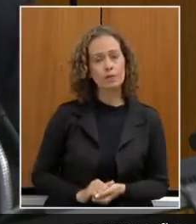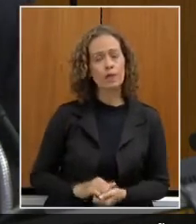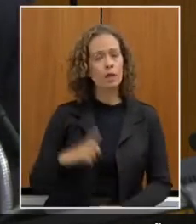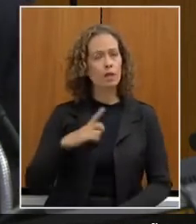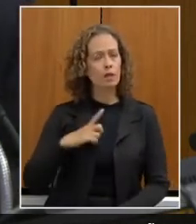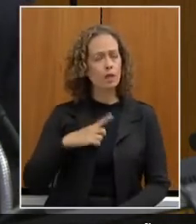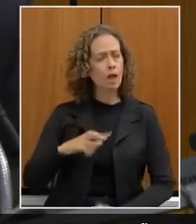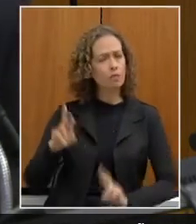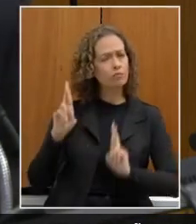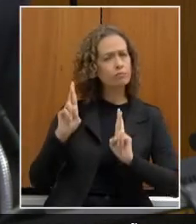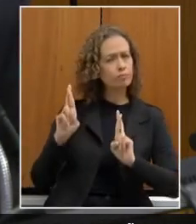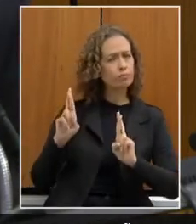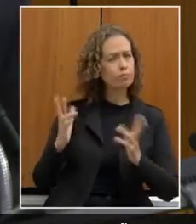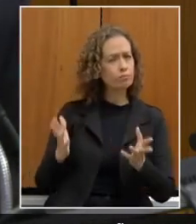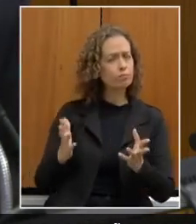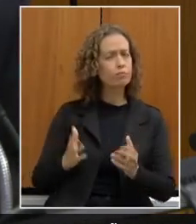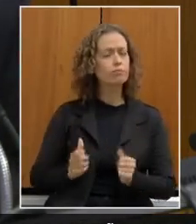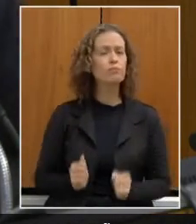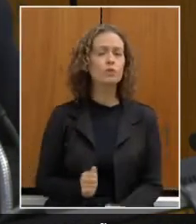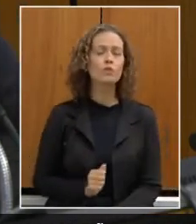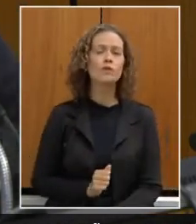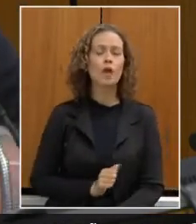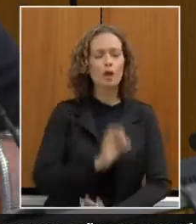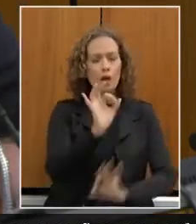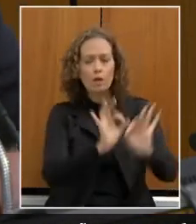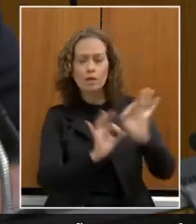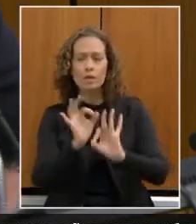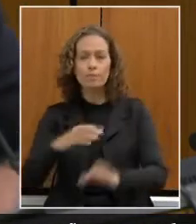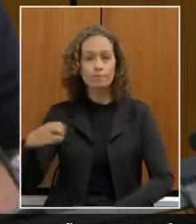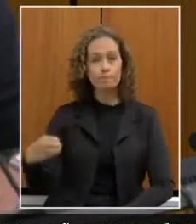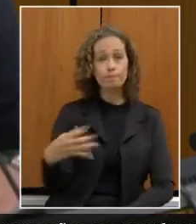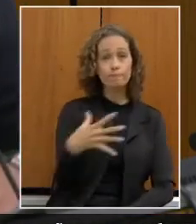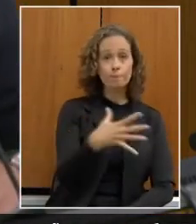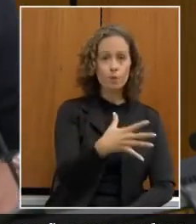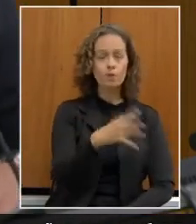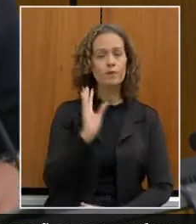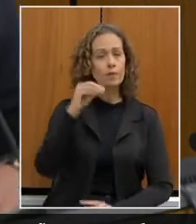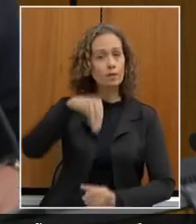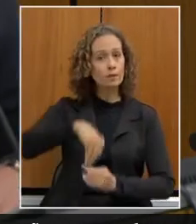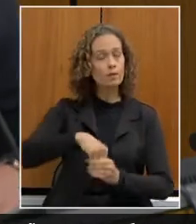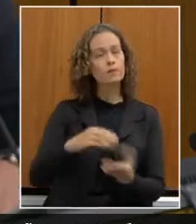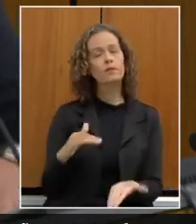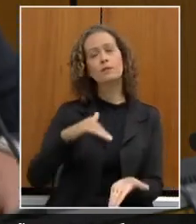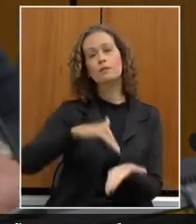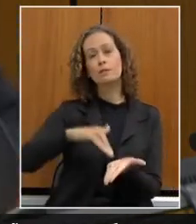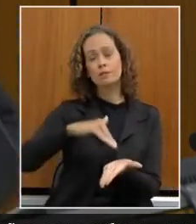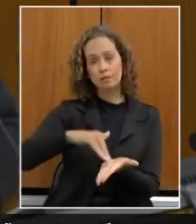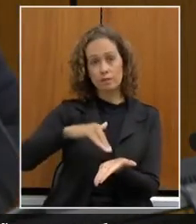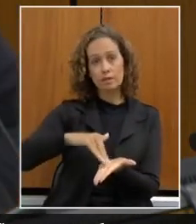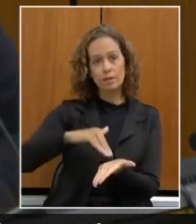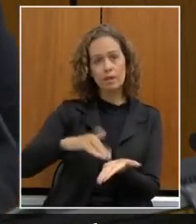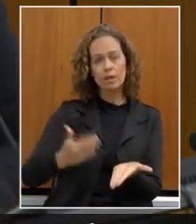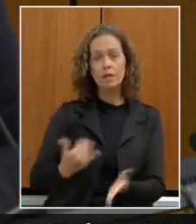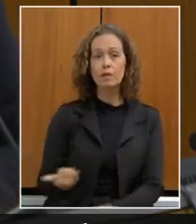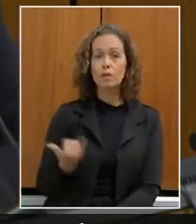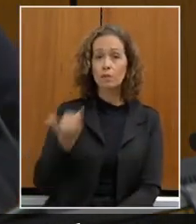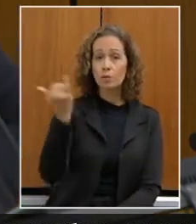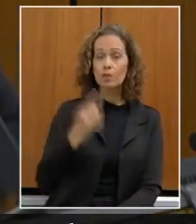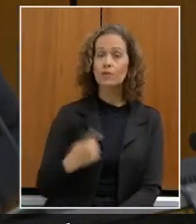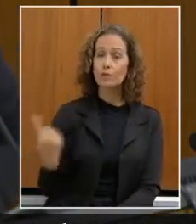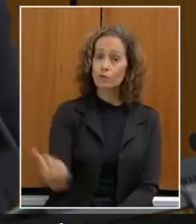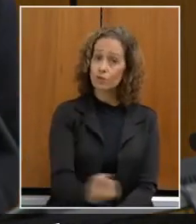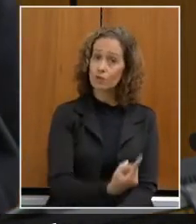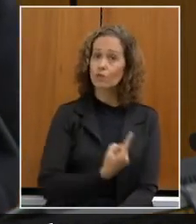expectativa da reorganização que estamos fazendo dentro da Secretaria, até um, isso é importante, é que a gente